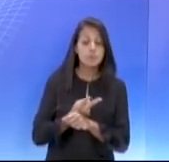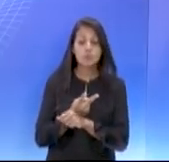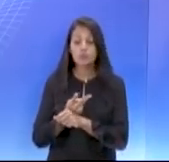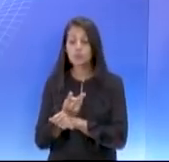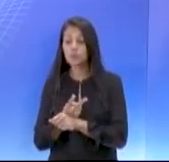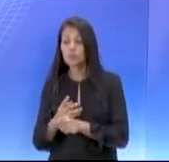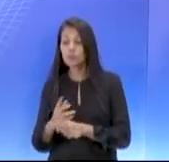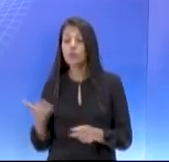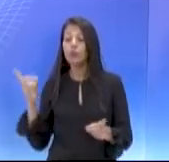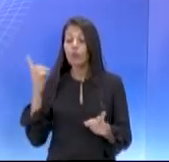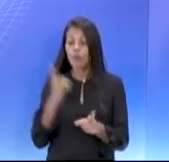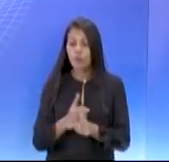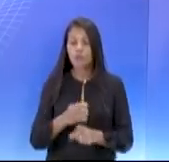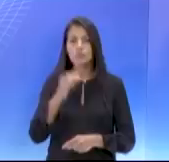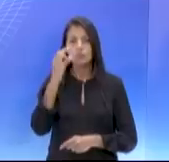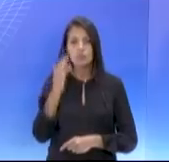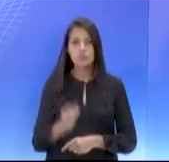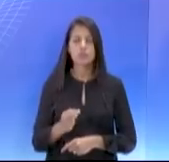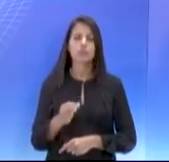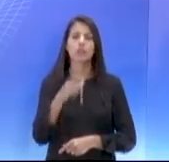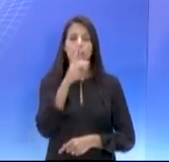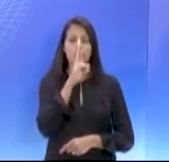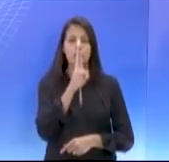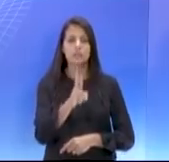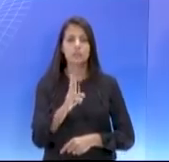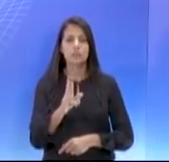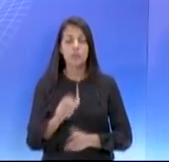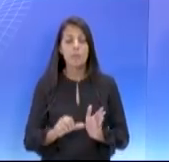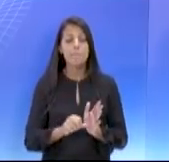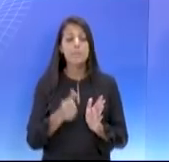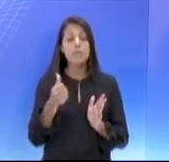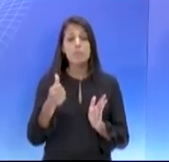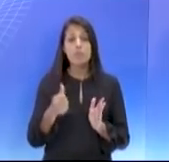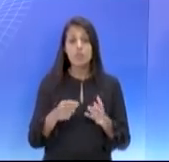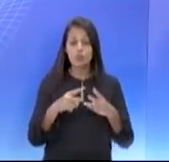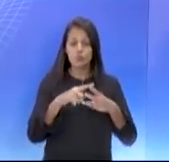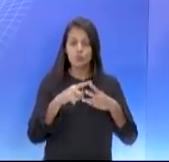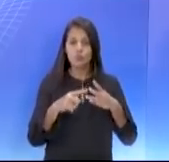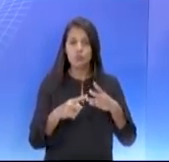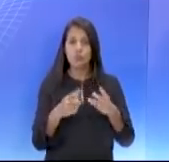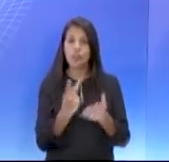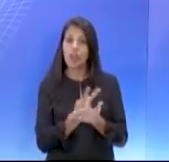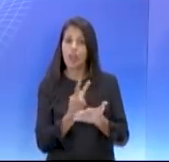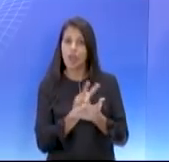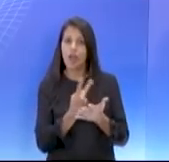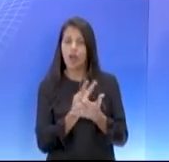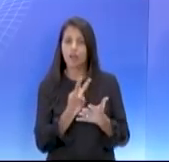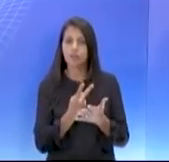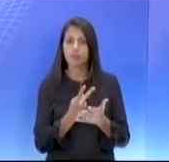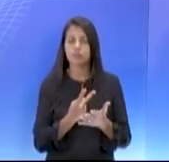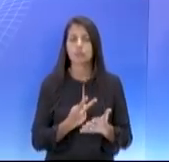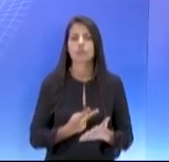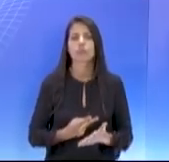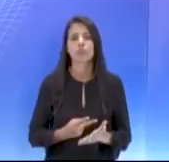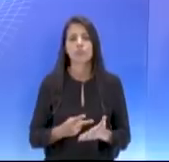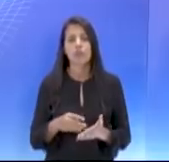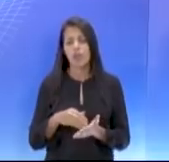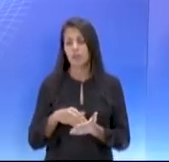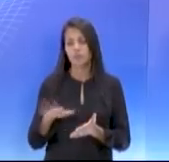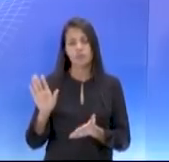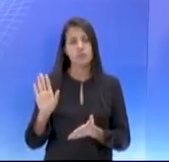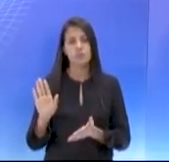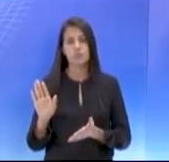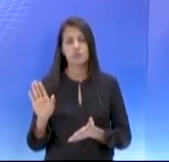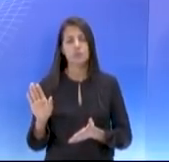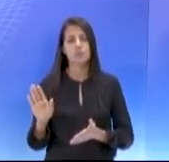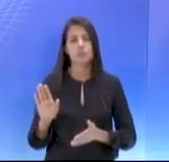são muito parecidas. Daí a gente procura um errinho e a gente vai chegar na resposta certa. Portanto, a gente vai procurar as primeiras 3 erradas, né? Vai